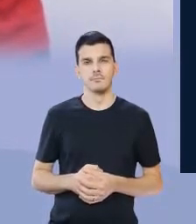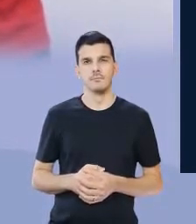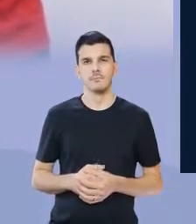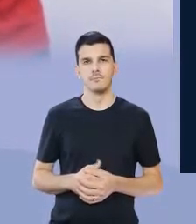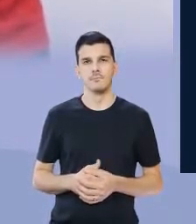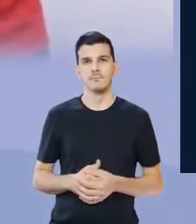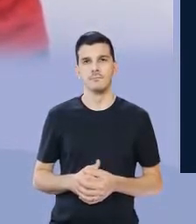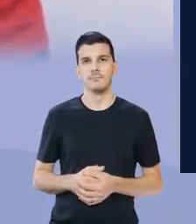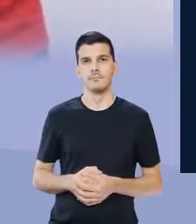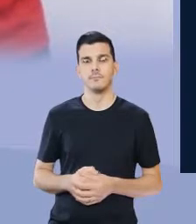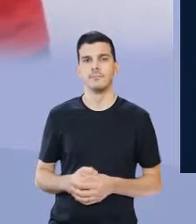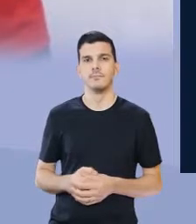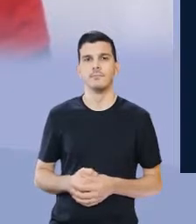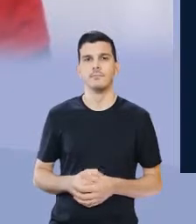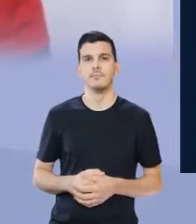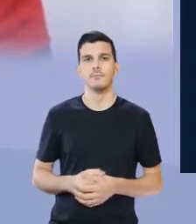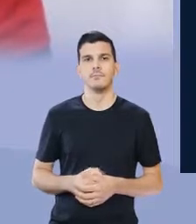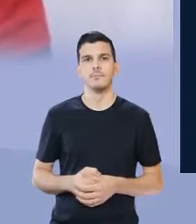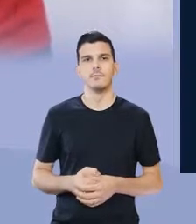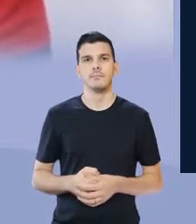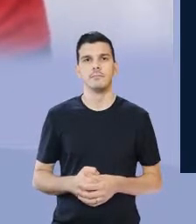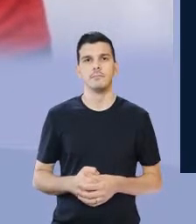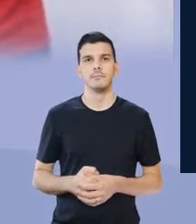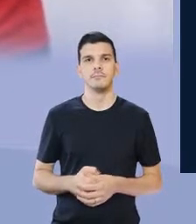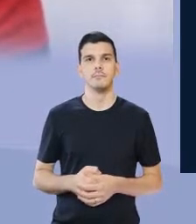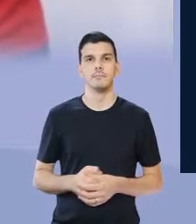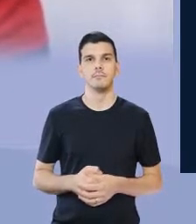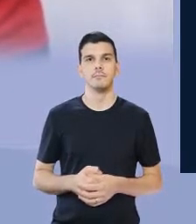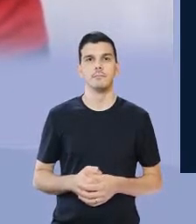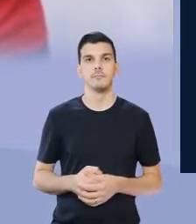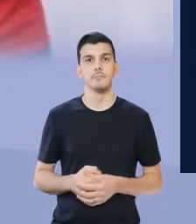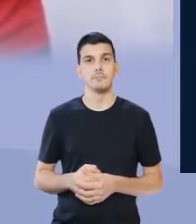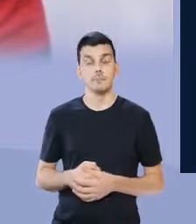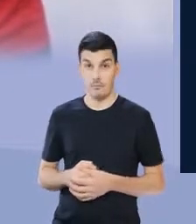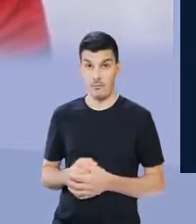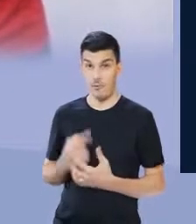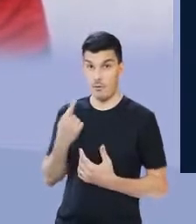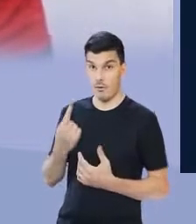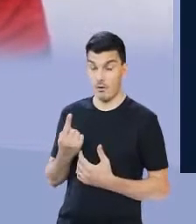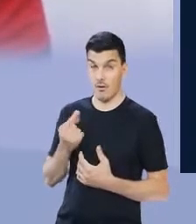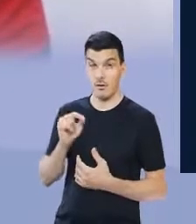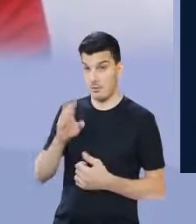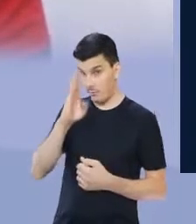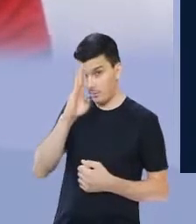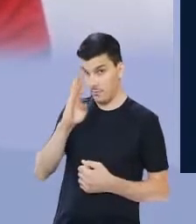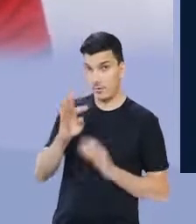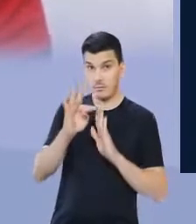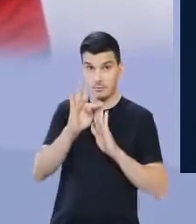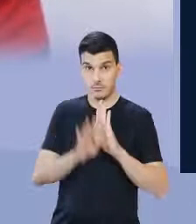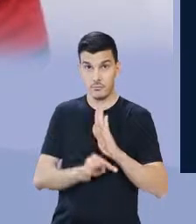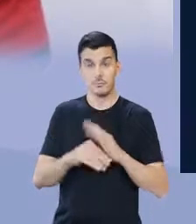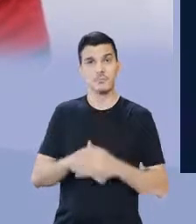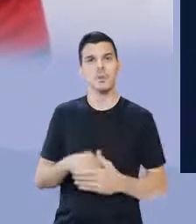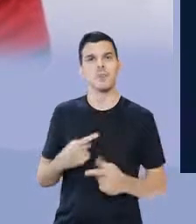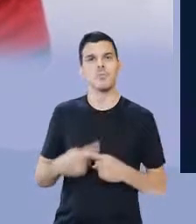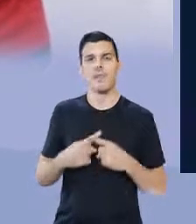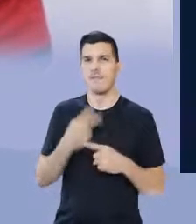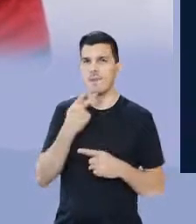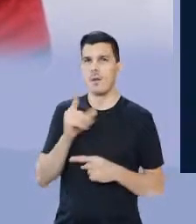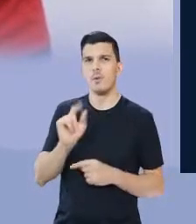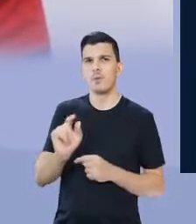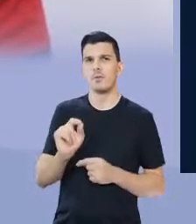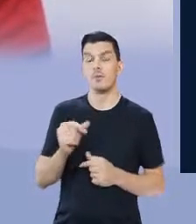as an international institution. Essa parte aqui é a parte principal do texto, porque fala o seguinte, se continuar falando